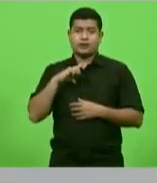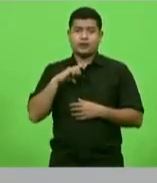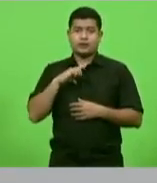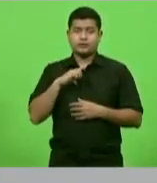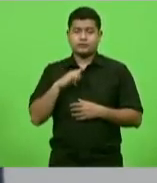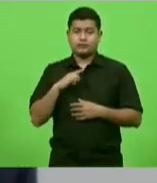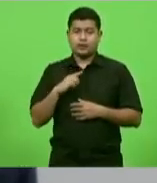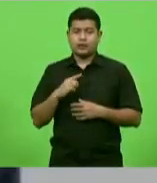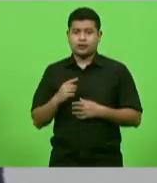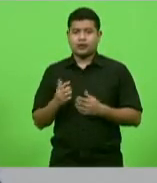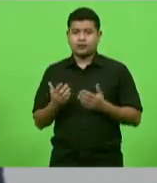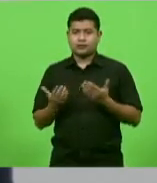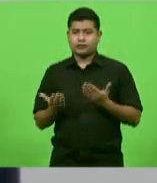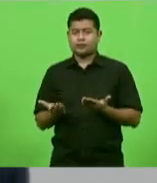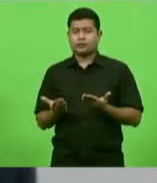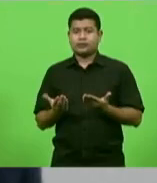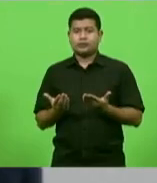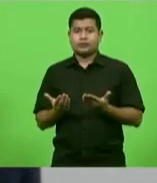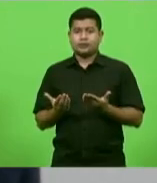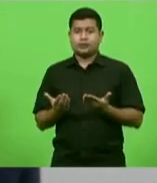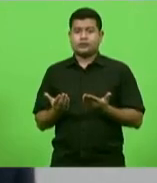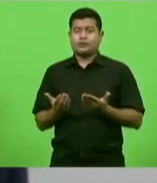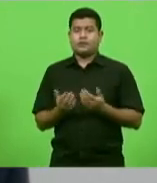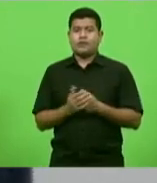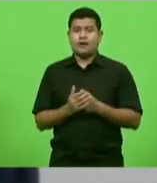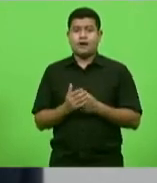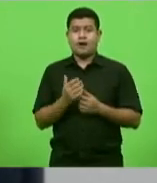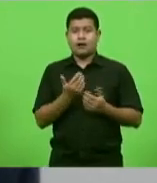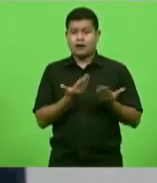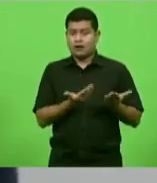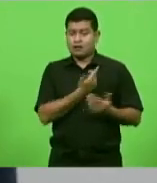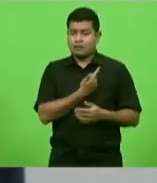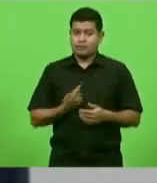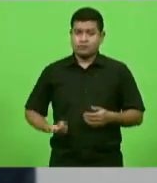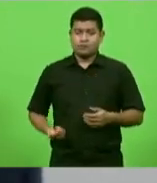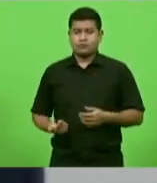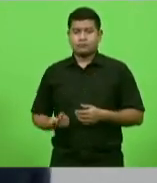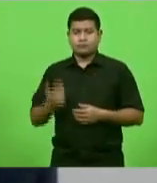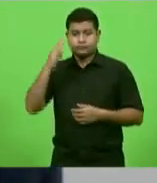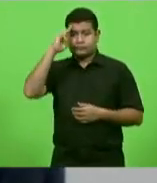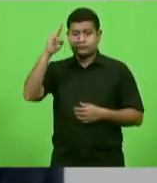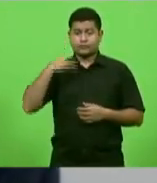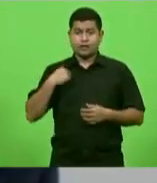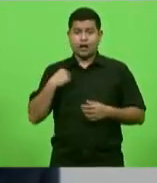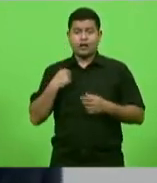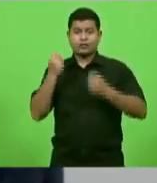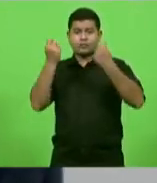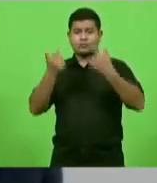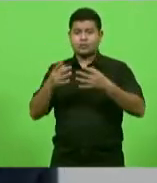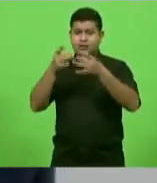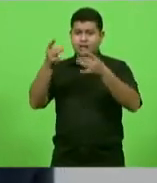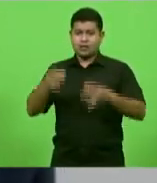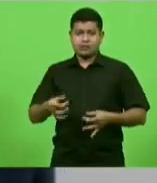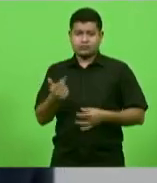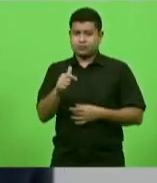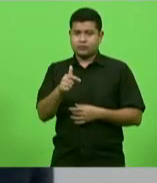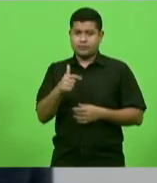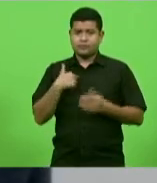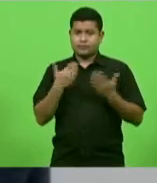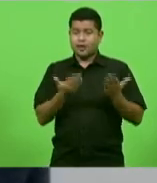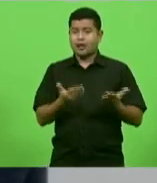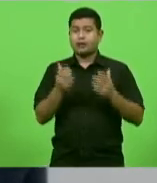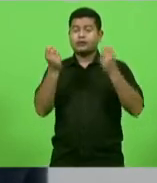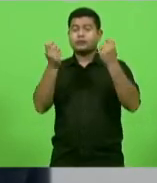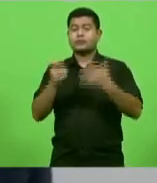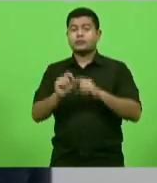em mais uma de suas lives, o senhor governador, sem distender maiores detalhes, informa que fora realizado